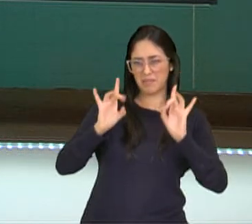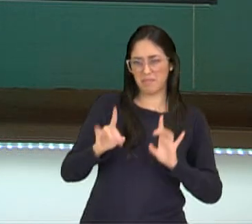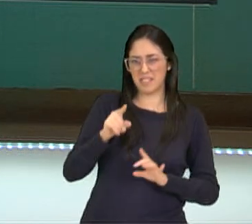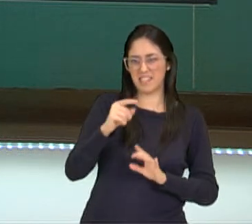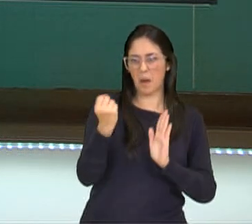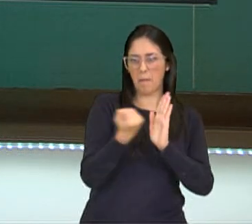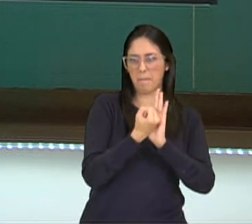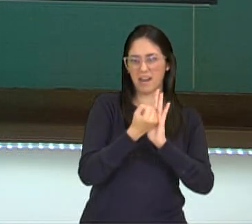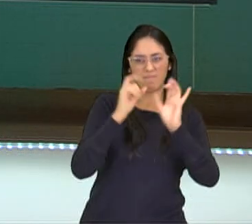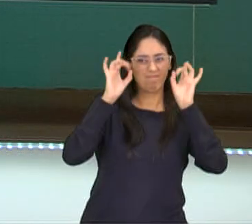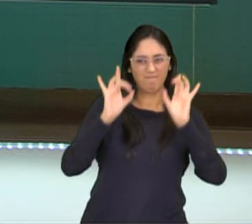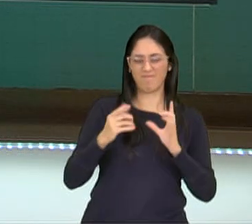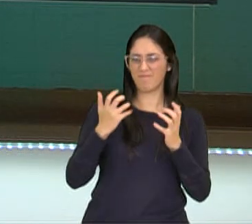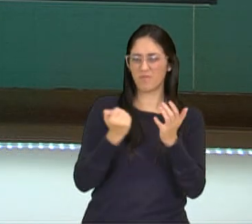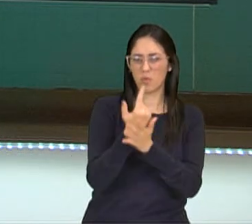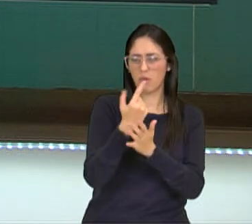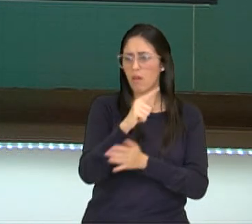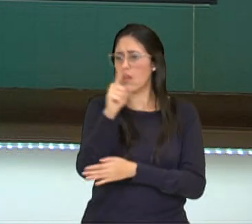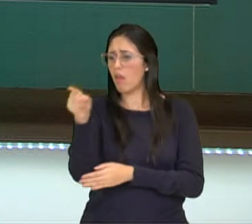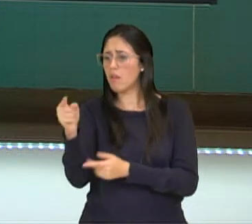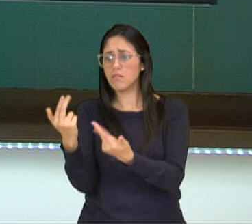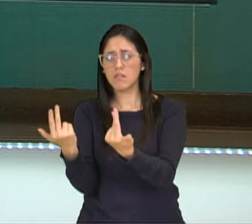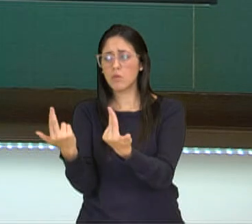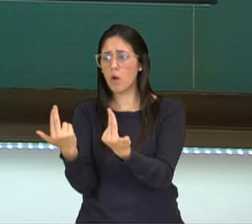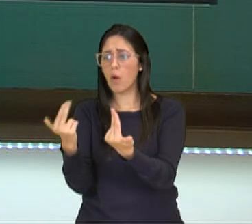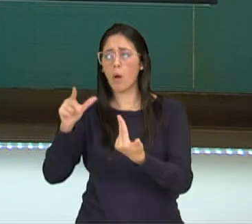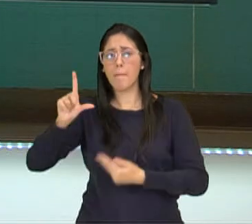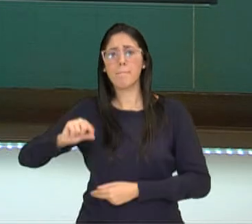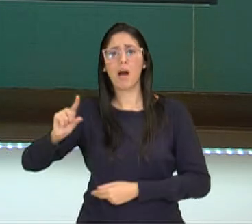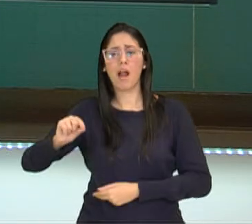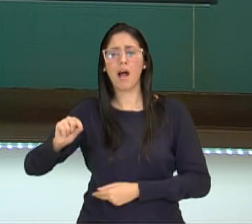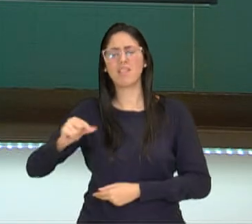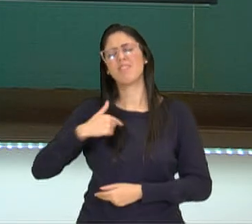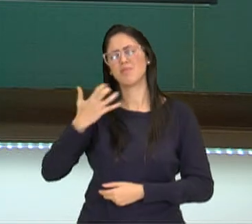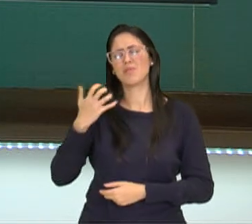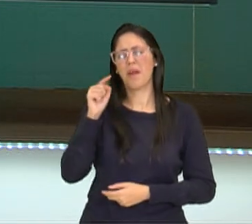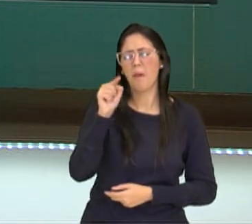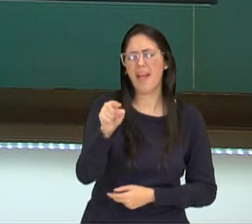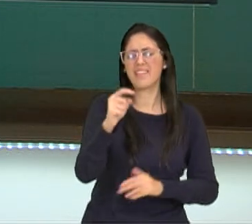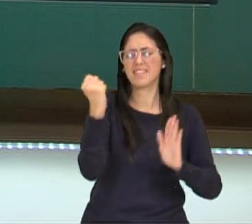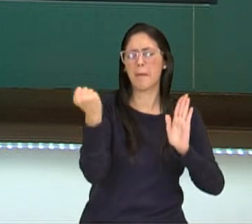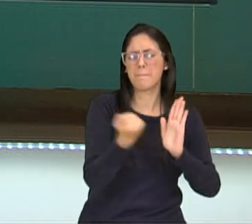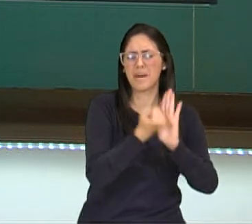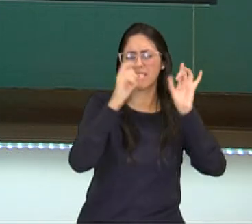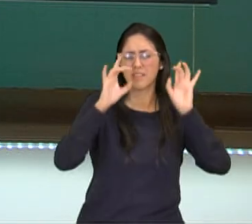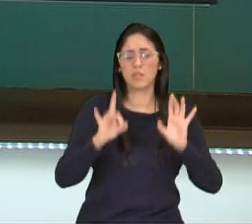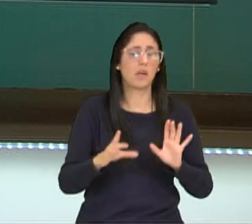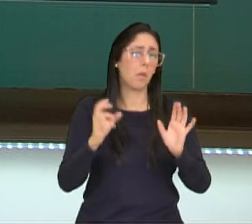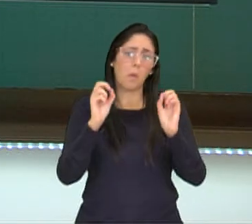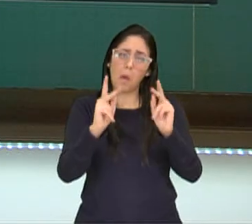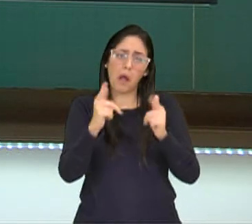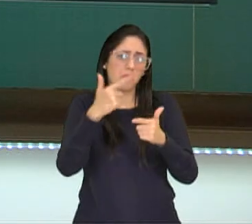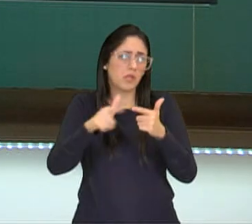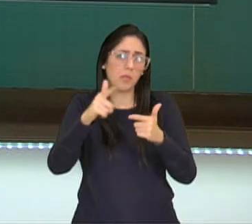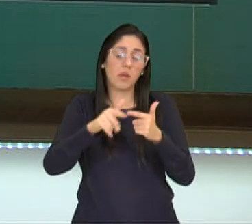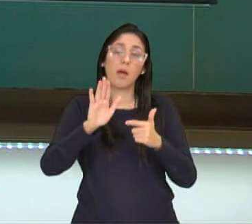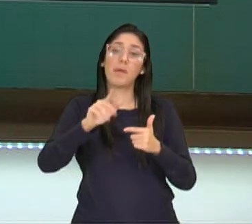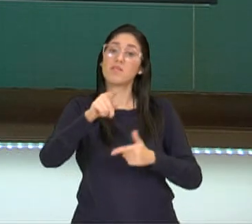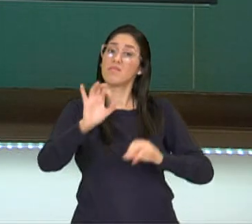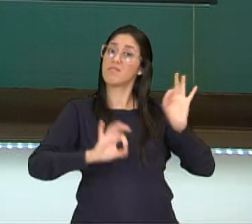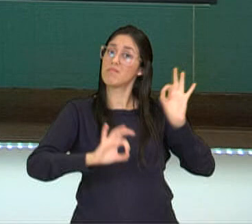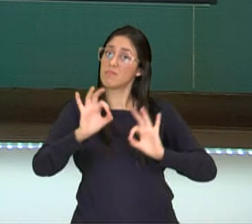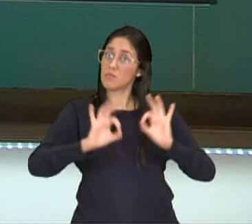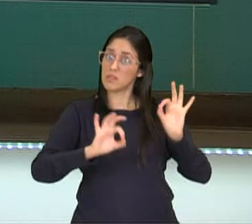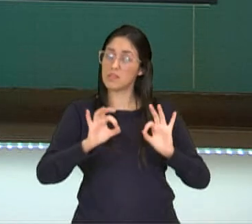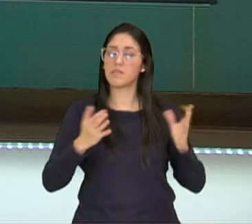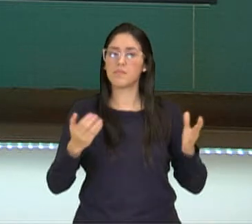grife. As duas vão fazer o mesmo efeito, né? Mas eu quero essa? Não tem problema, mas eu tenho que me planejar. Viagem para a praia,